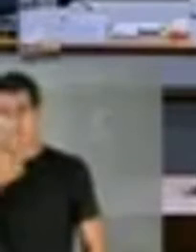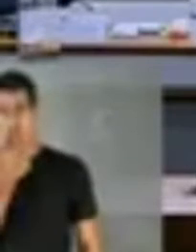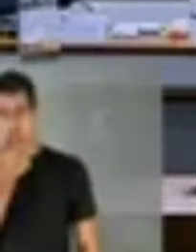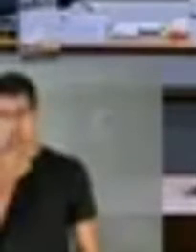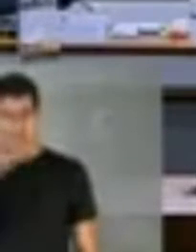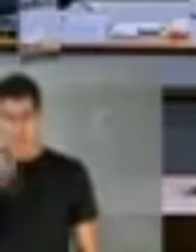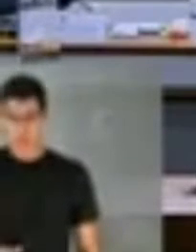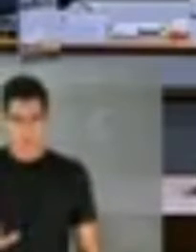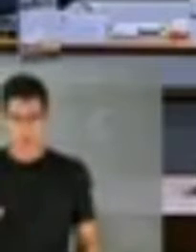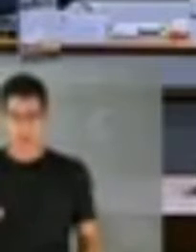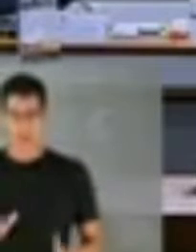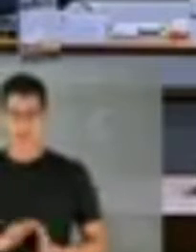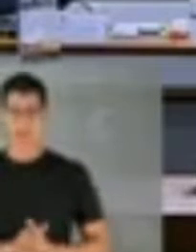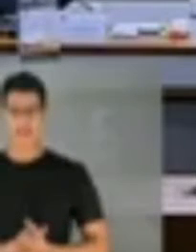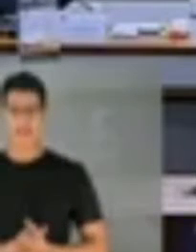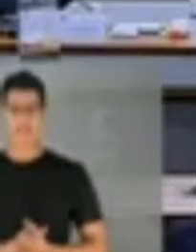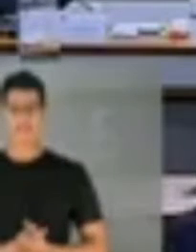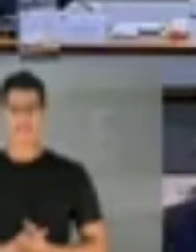Cursinho de inglês?